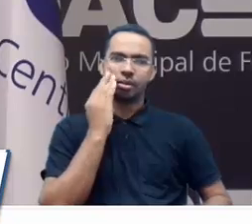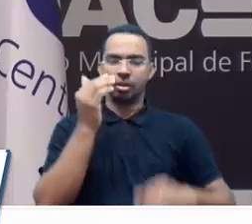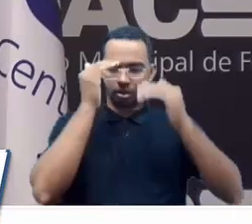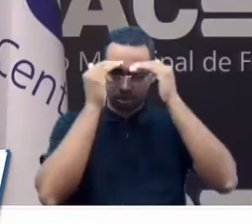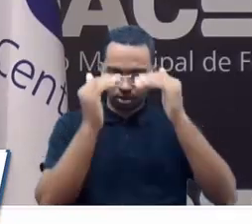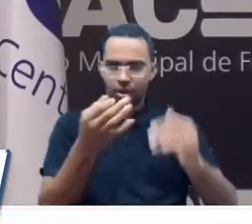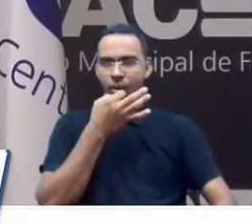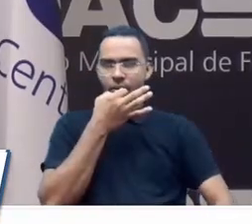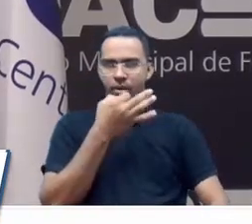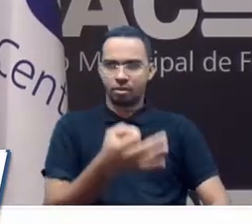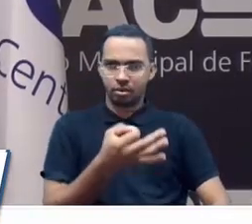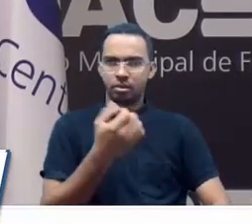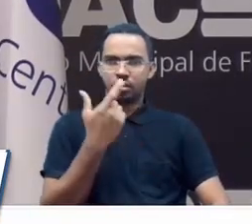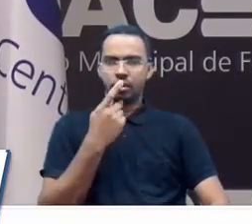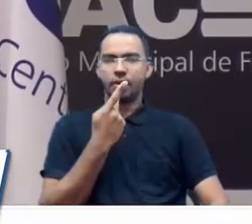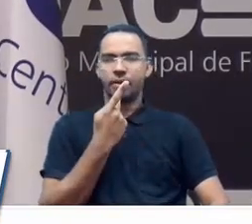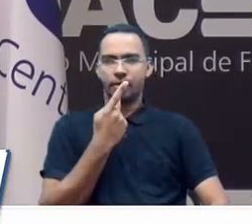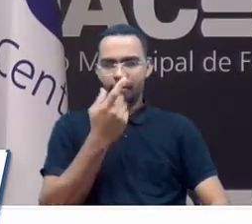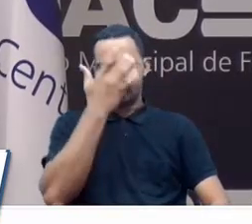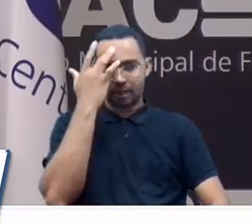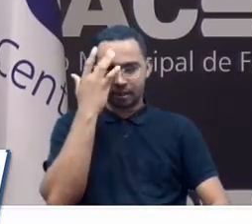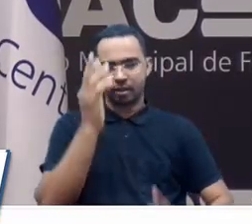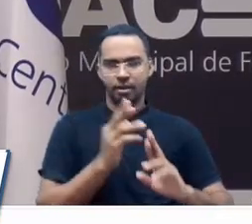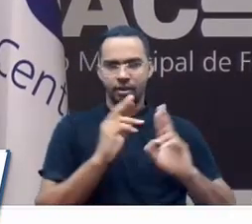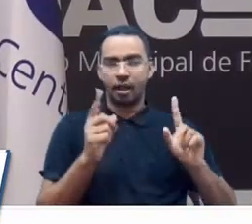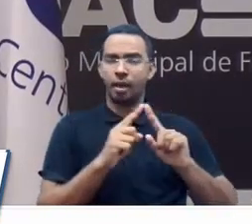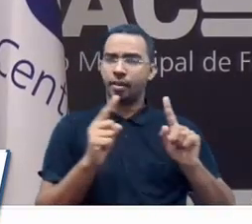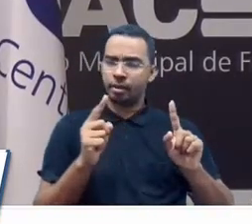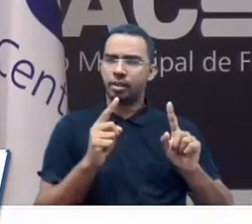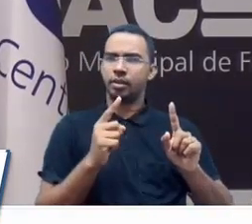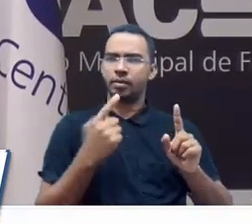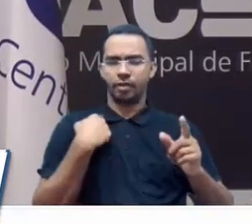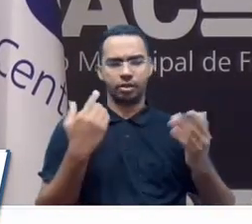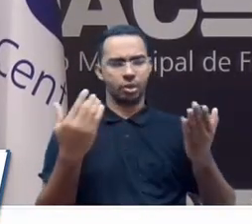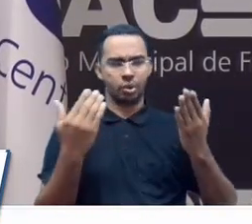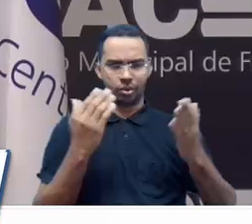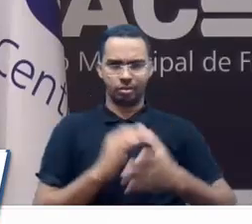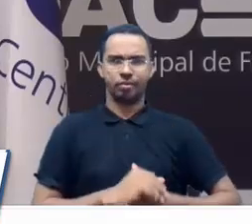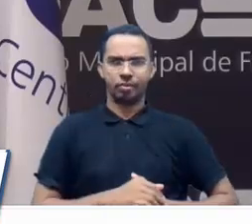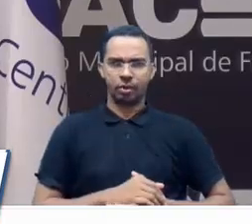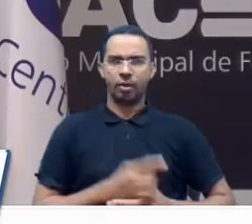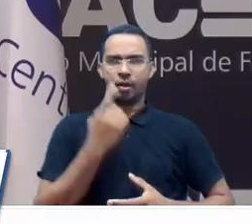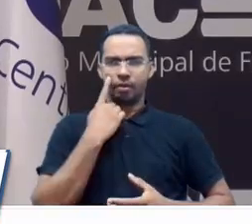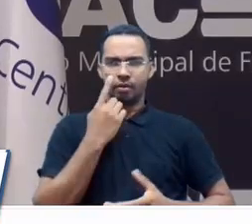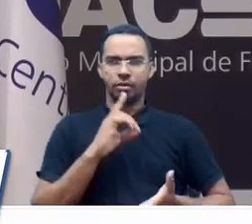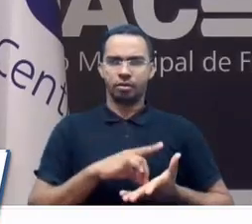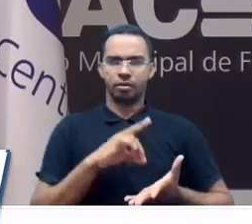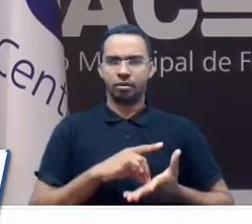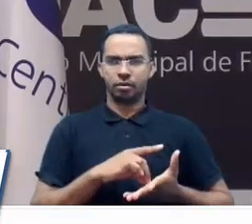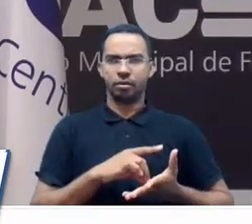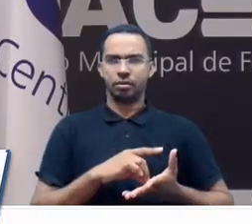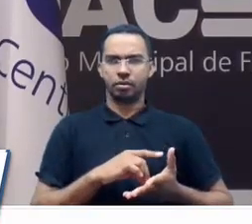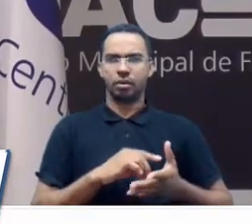opinião de quem pensa diferente, mas estudem, comparem. Veja se realmente Franca consegue